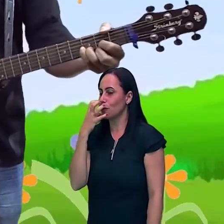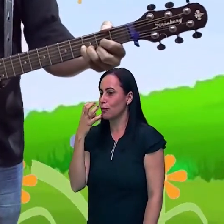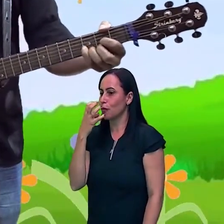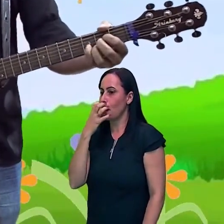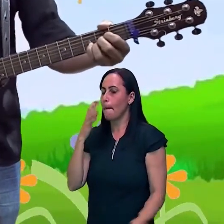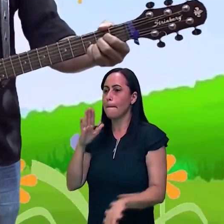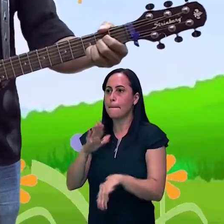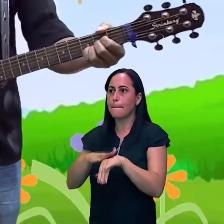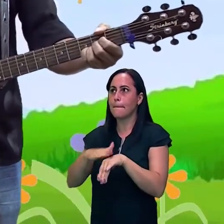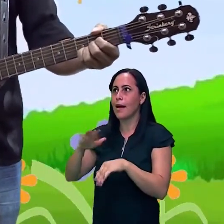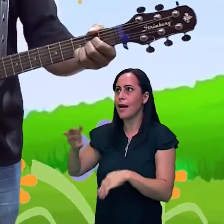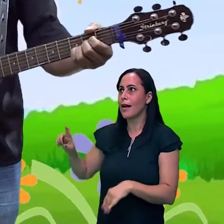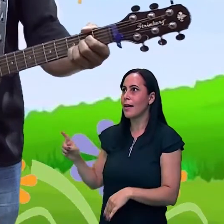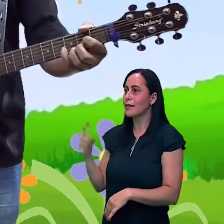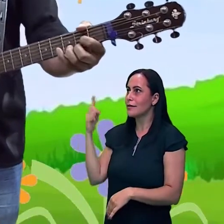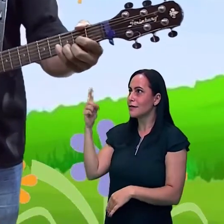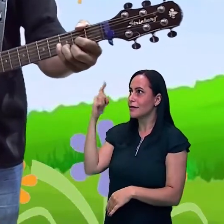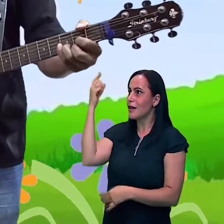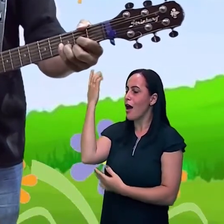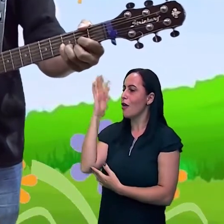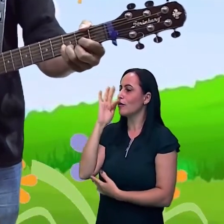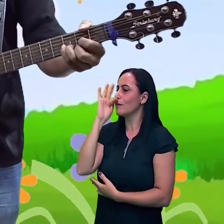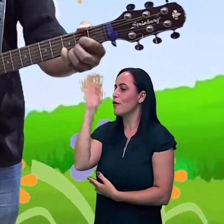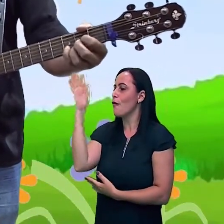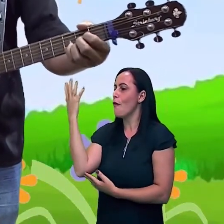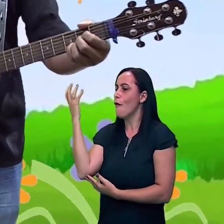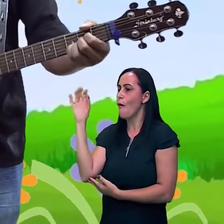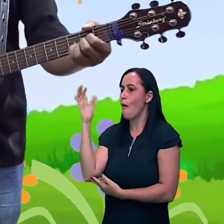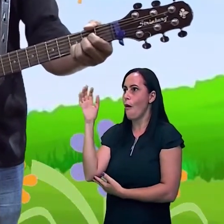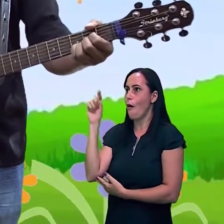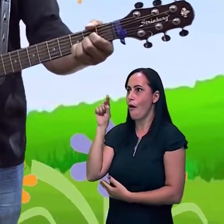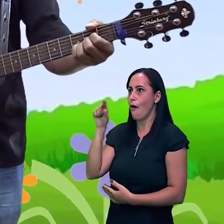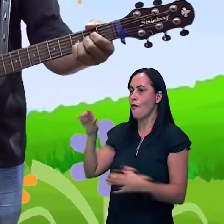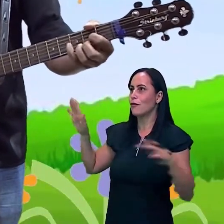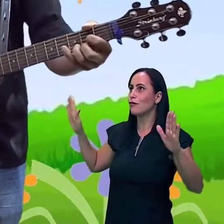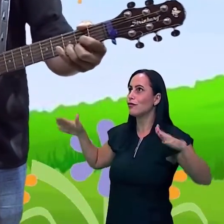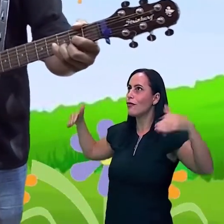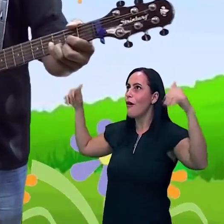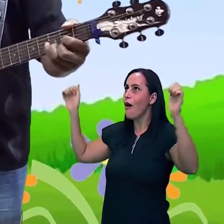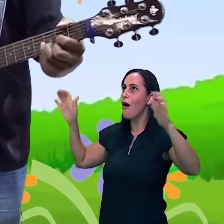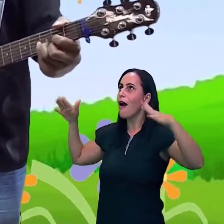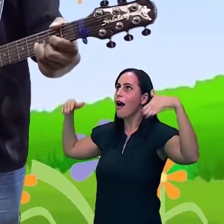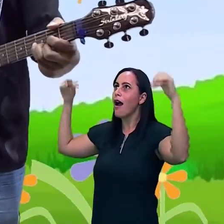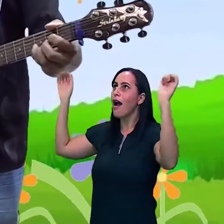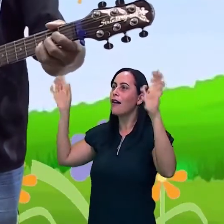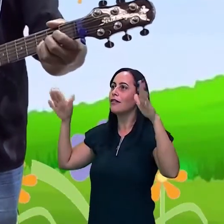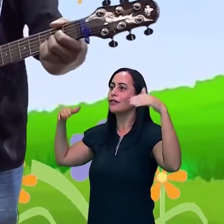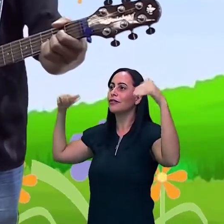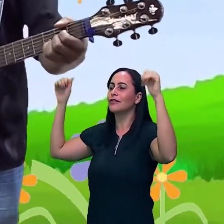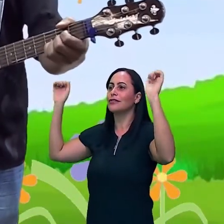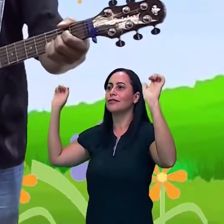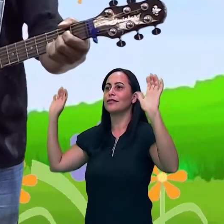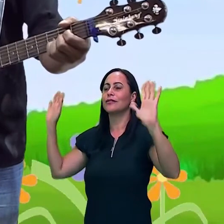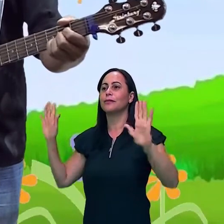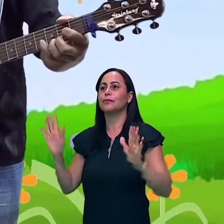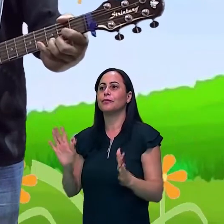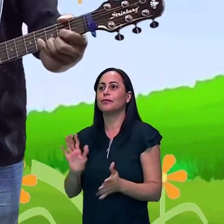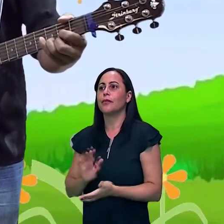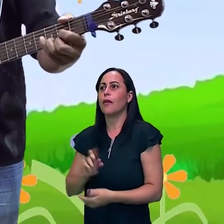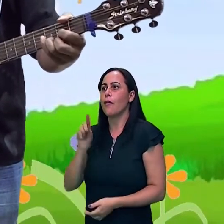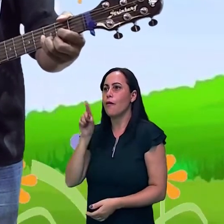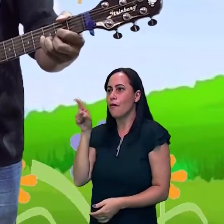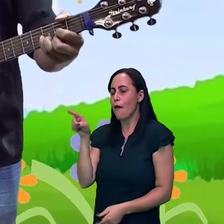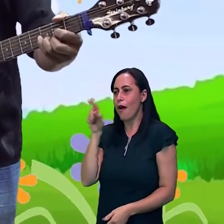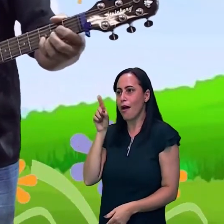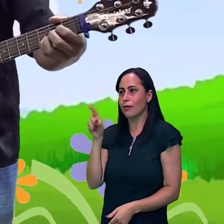alto que a roseira. Você que voa alto em cima da laranjeira.